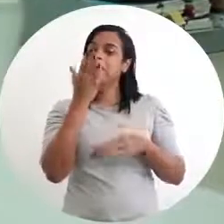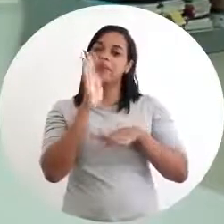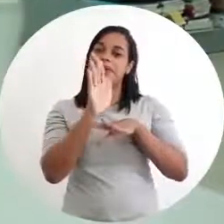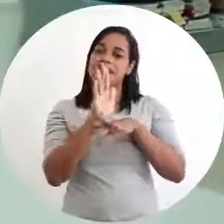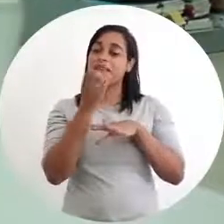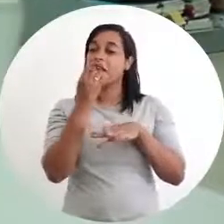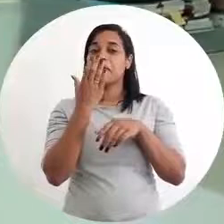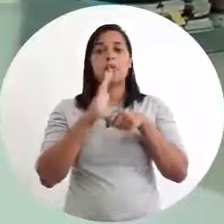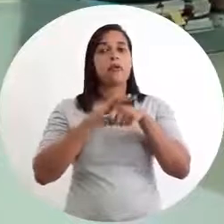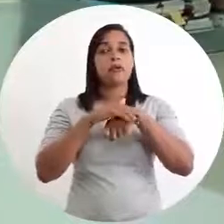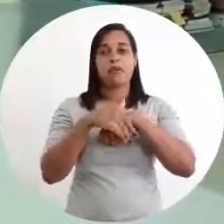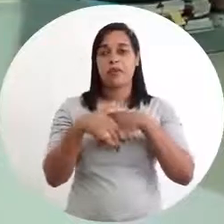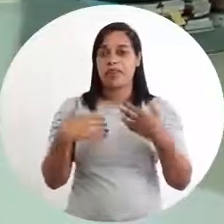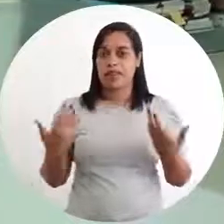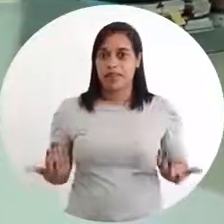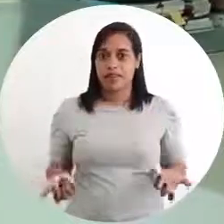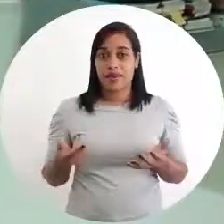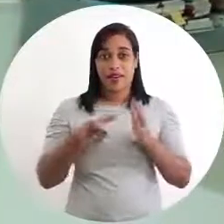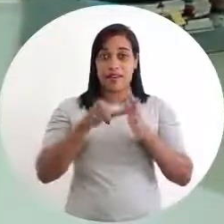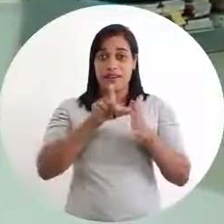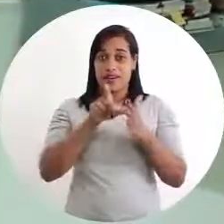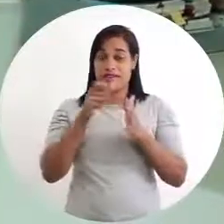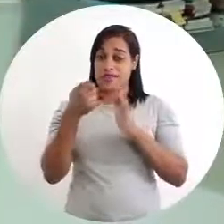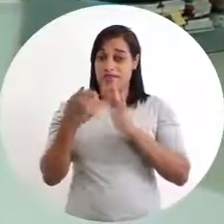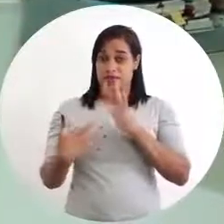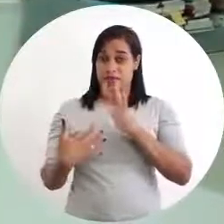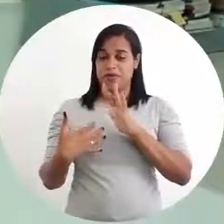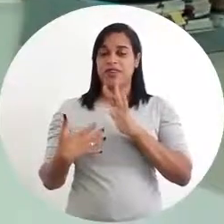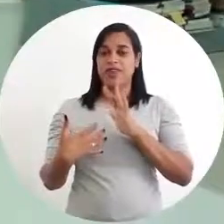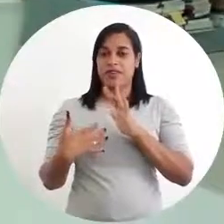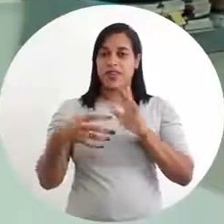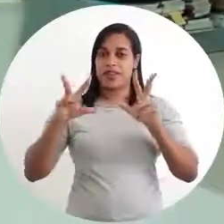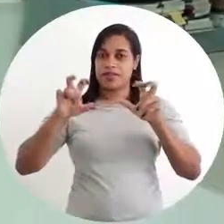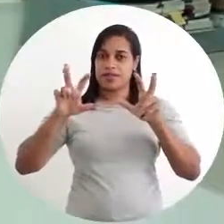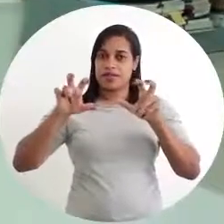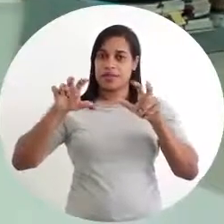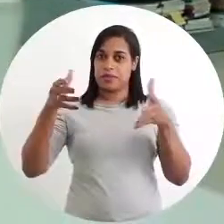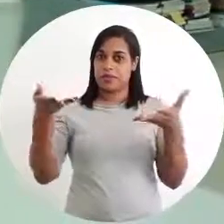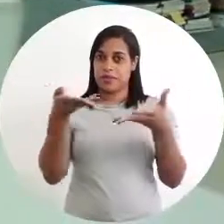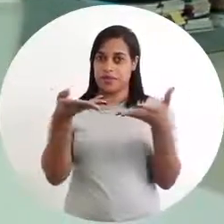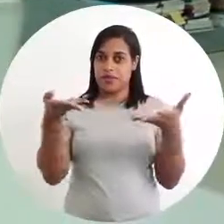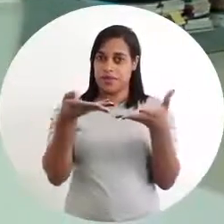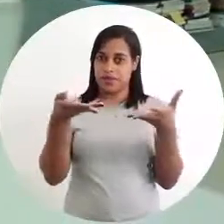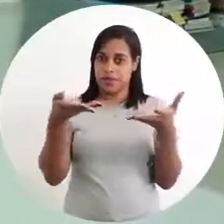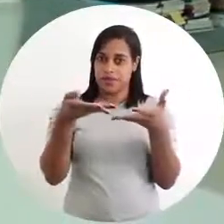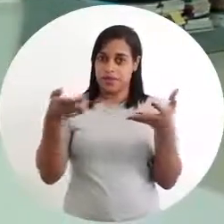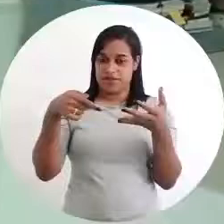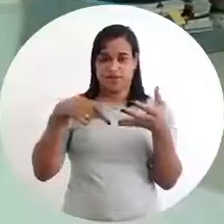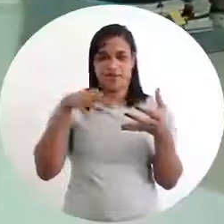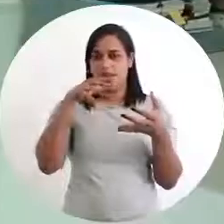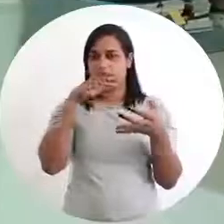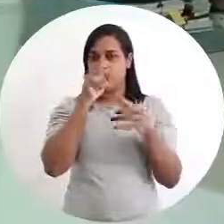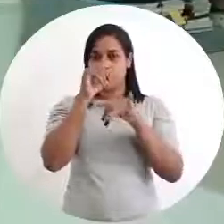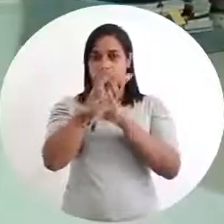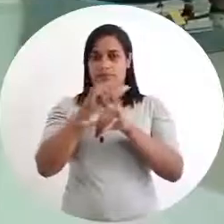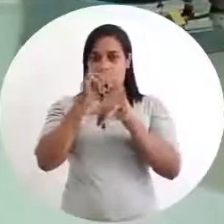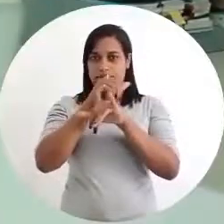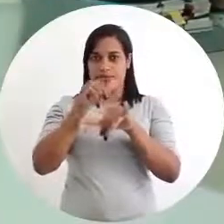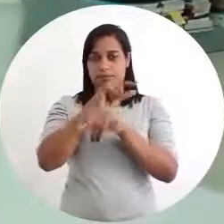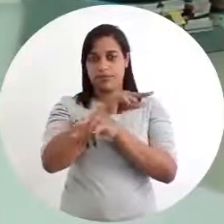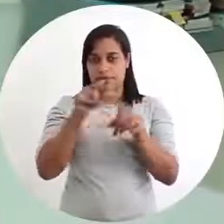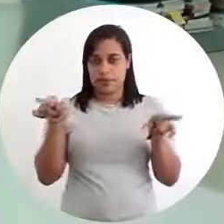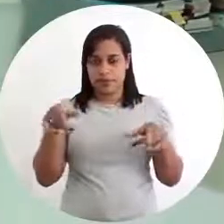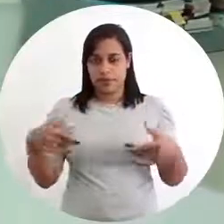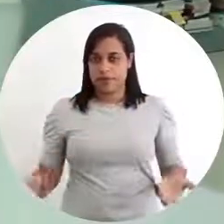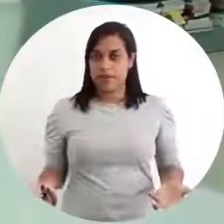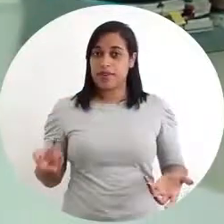boa tarde ou boa noite. Antes de falar sobre o que nós vamos estudar aqui, nesse rápido recado que eu vou passar para